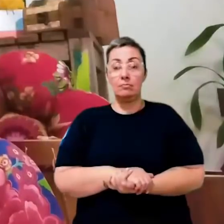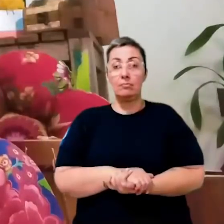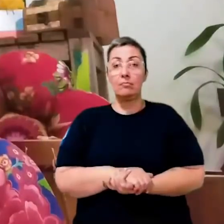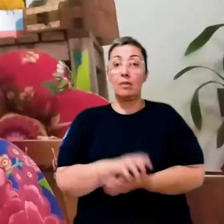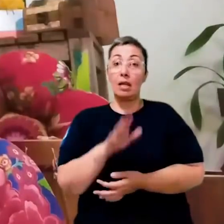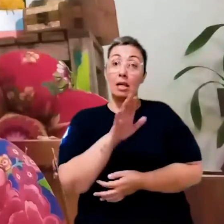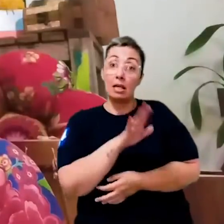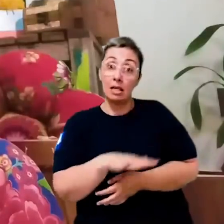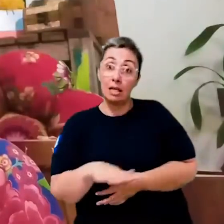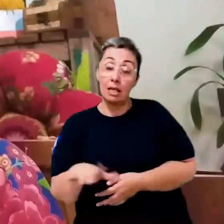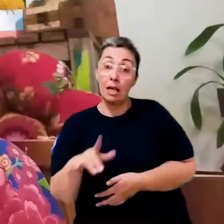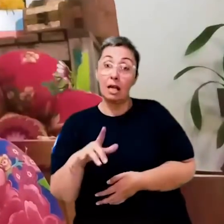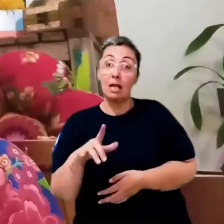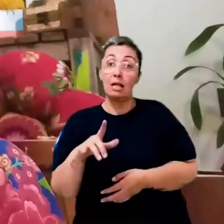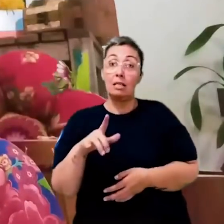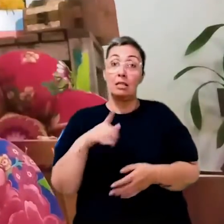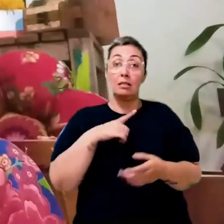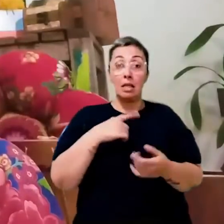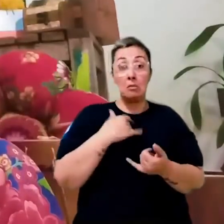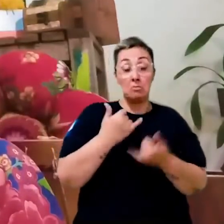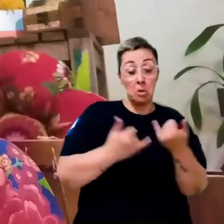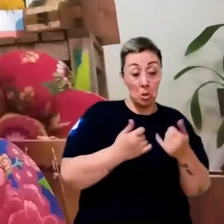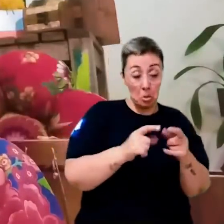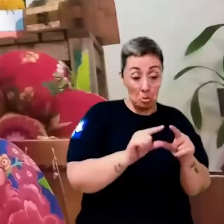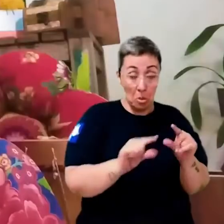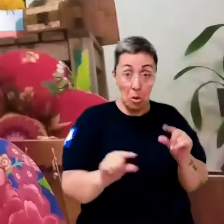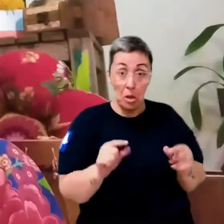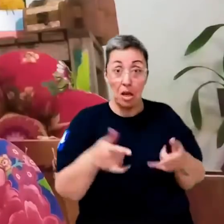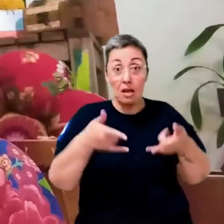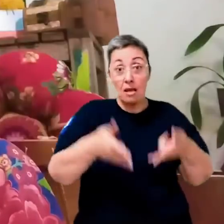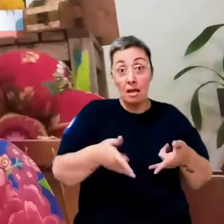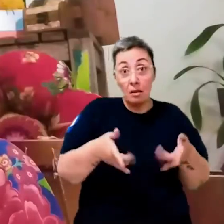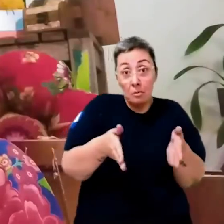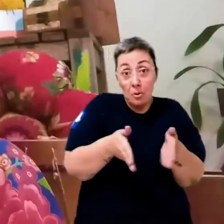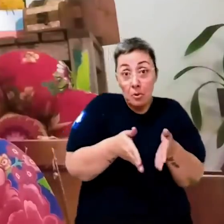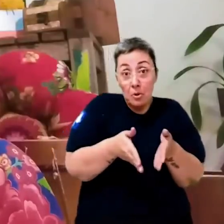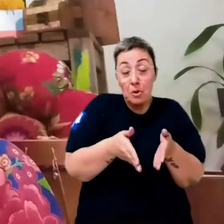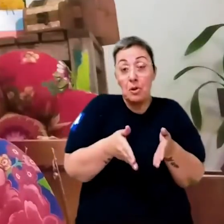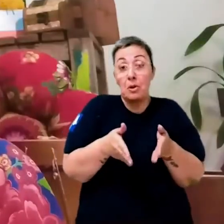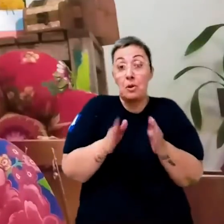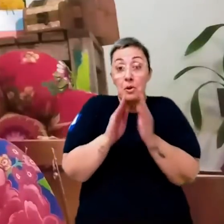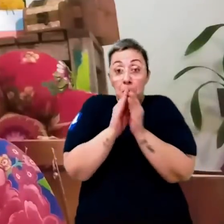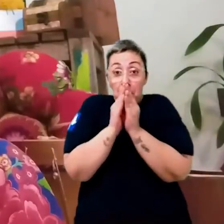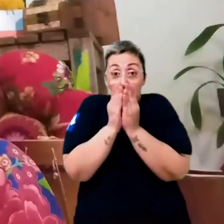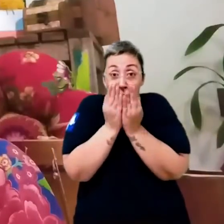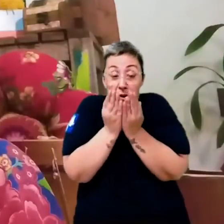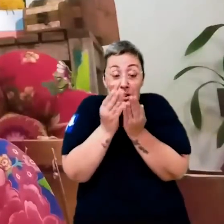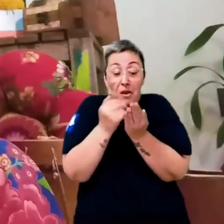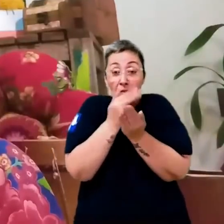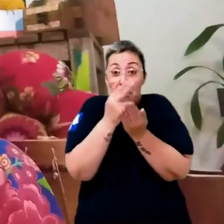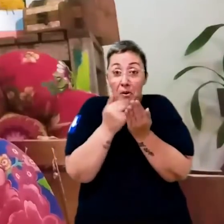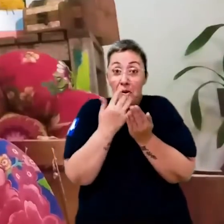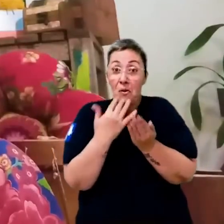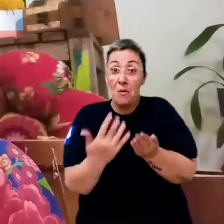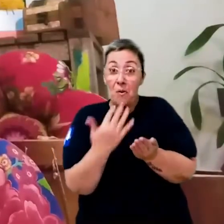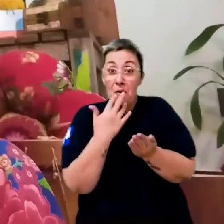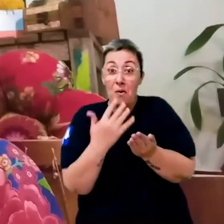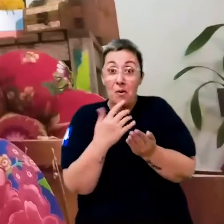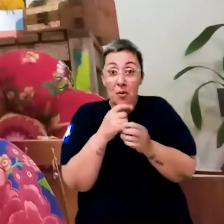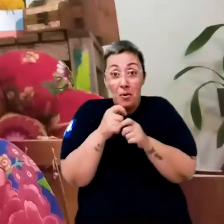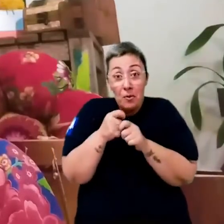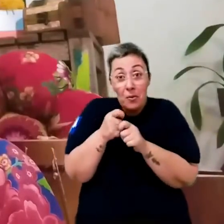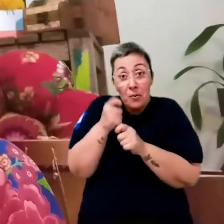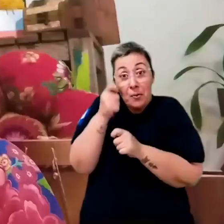As crianças têm coisas pequenas como elas mesmas. Uma cama pequena, pequenos livros coloridos, um guarda-chuva